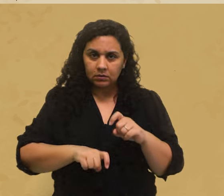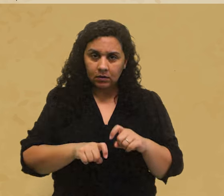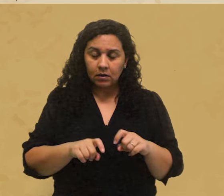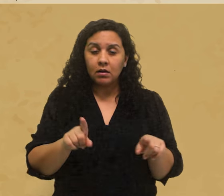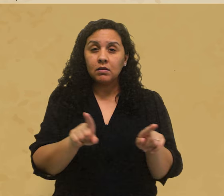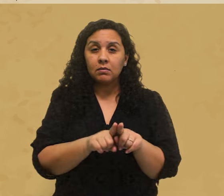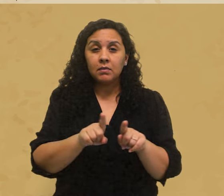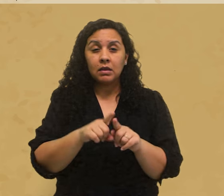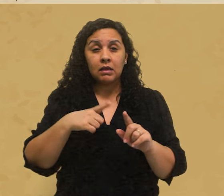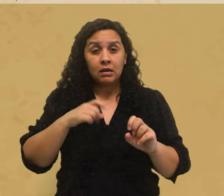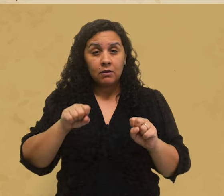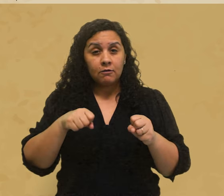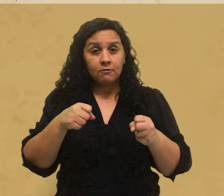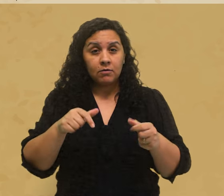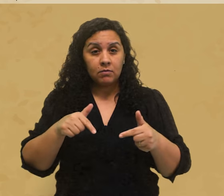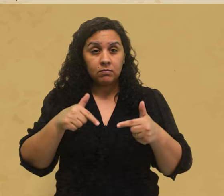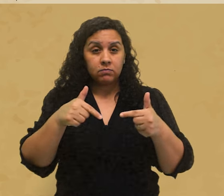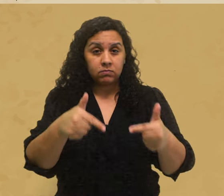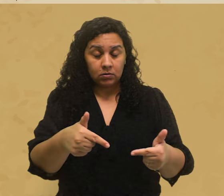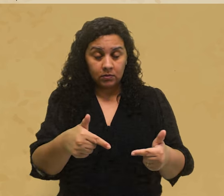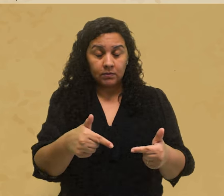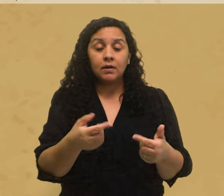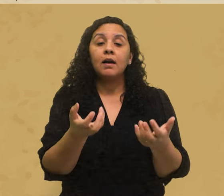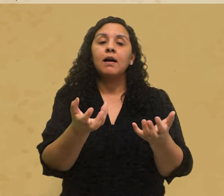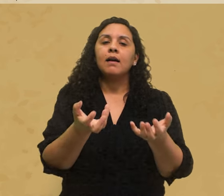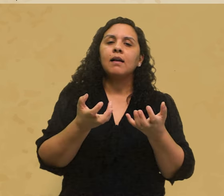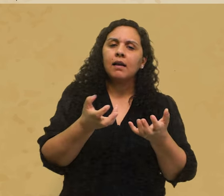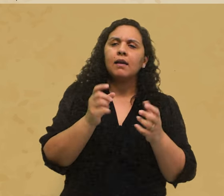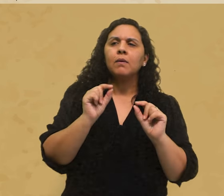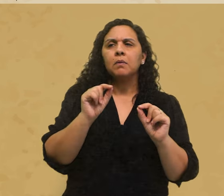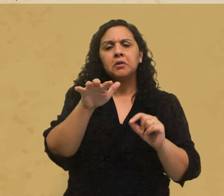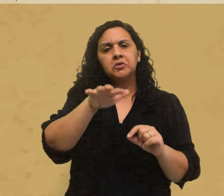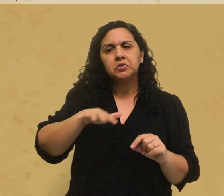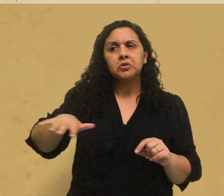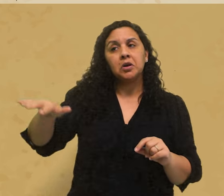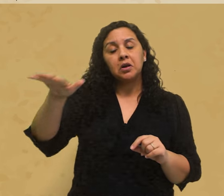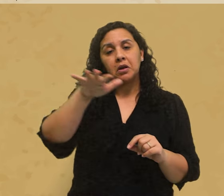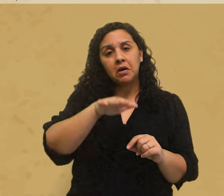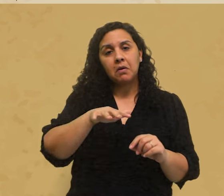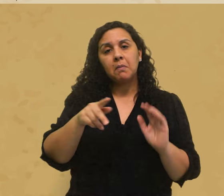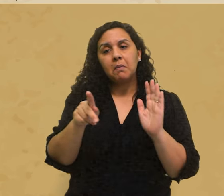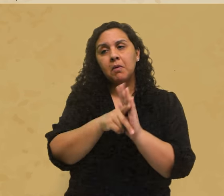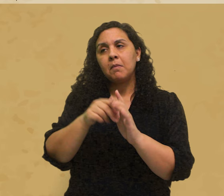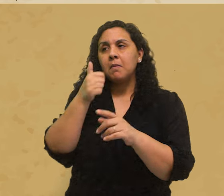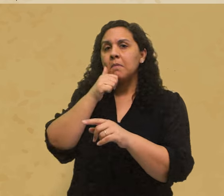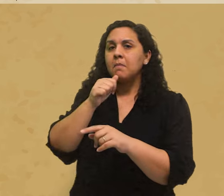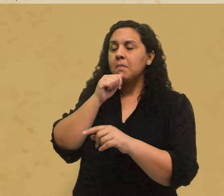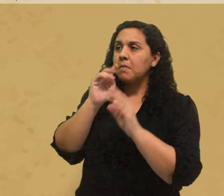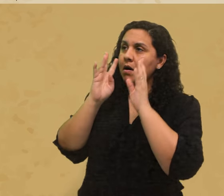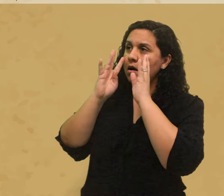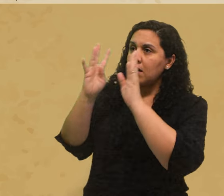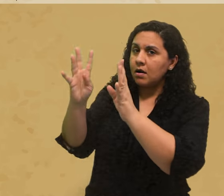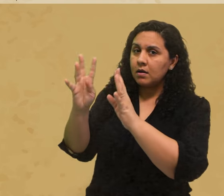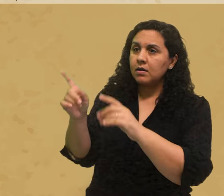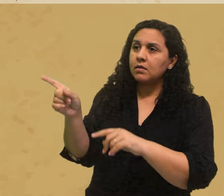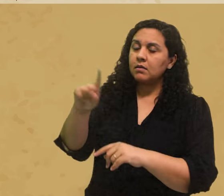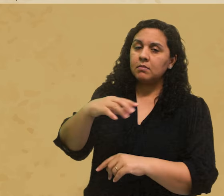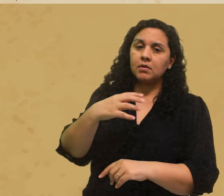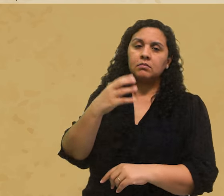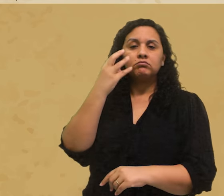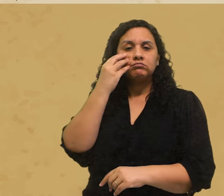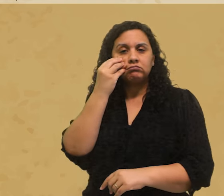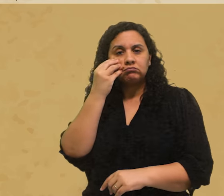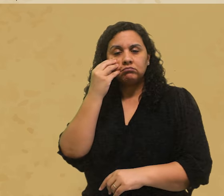um investimento objetal, que, em geral, se dirige para a mãe e o